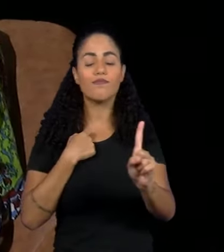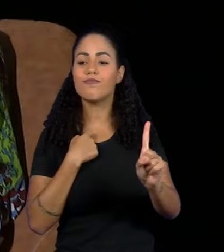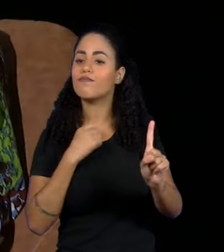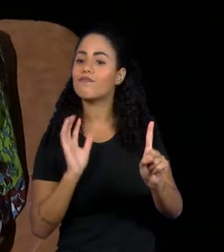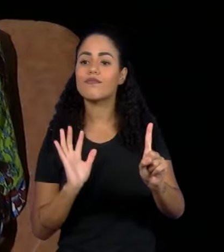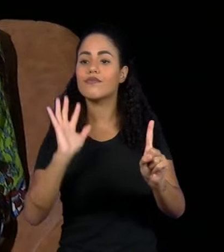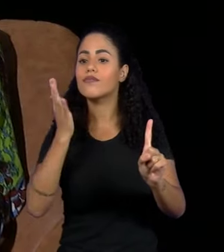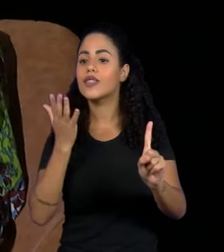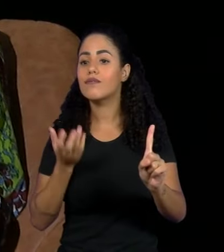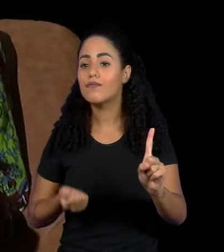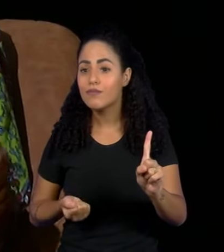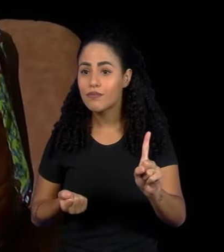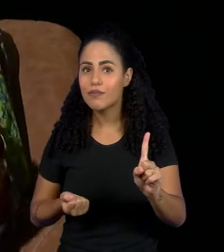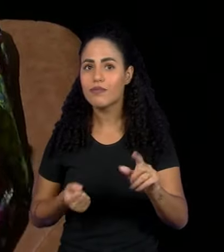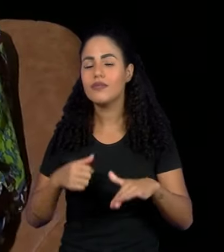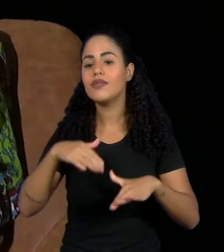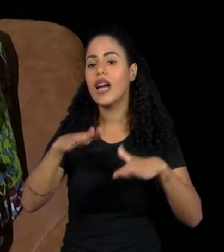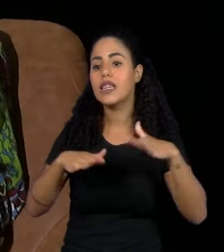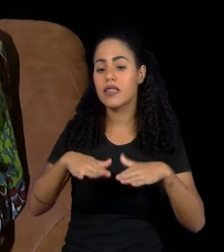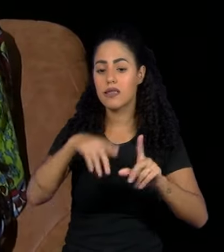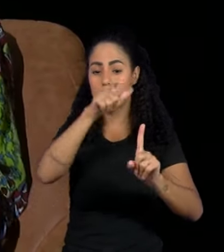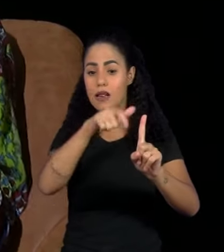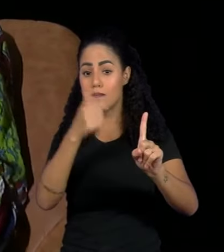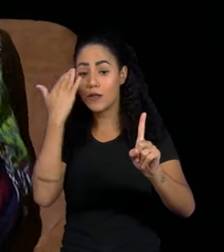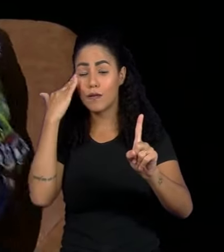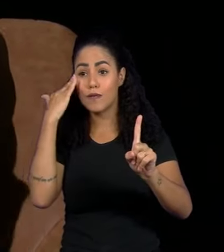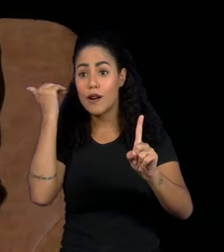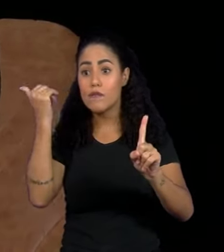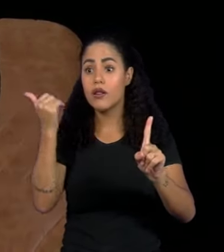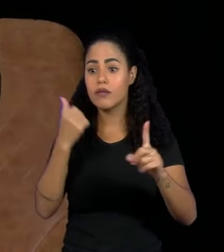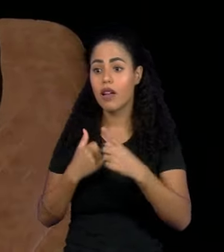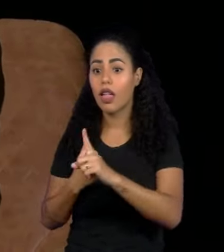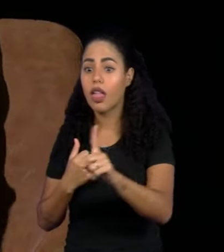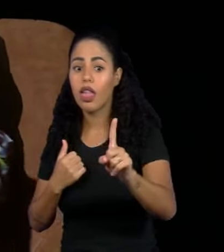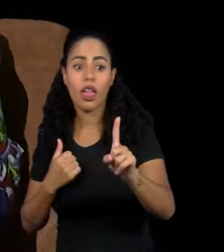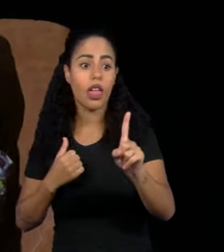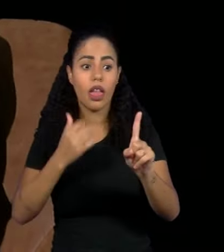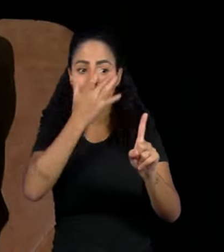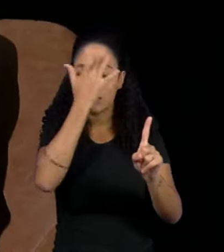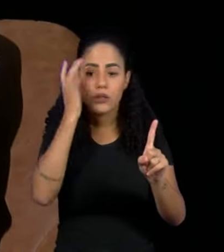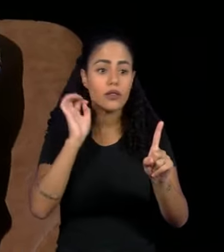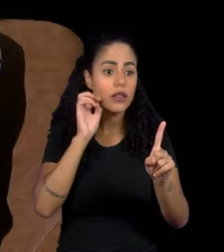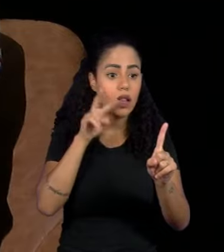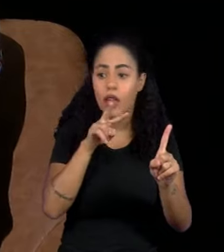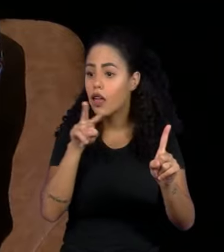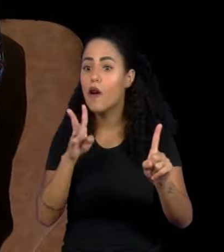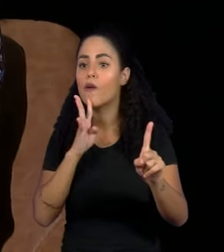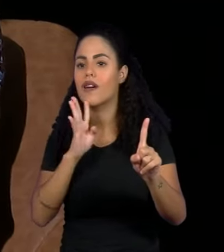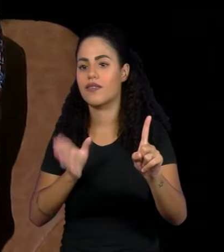públicas, e que é uma coisa, é uma parte confortável da vida pública,